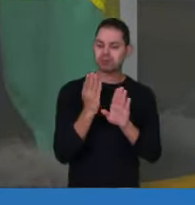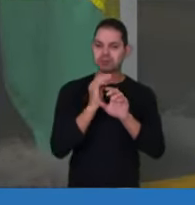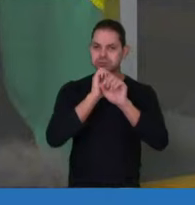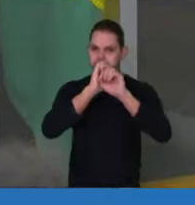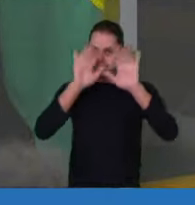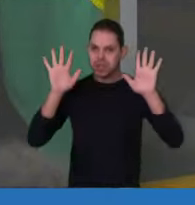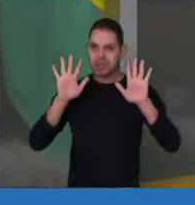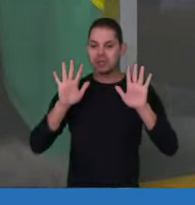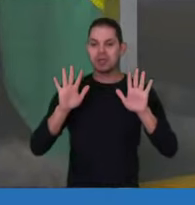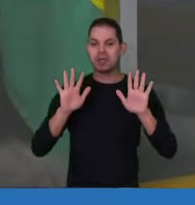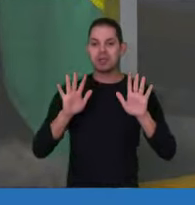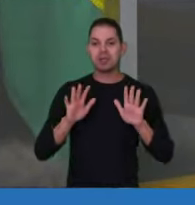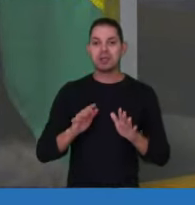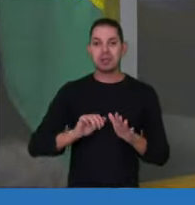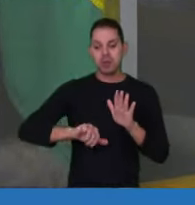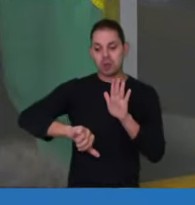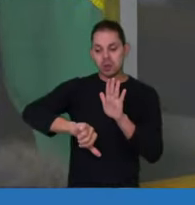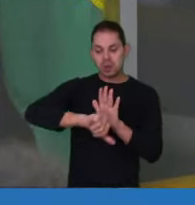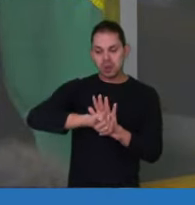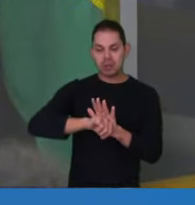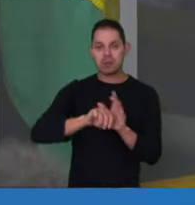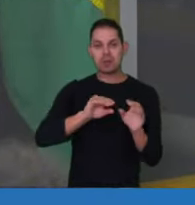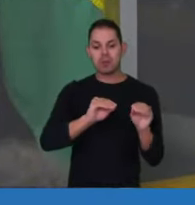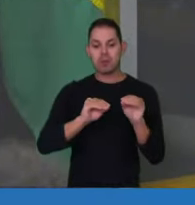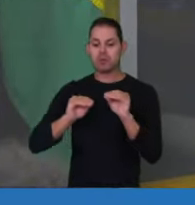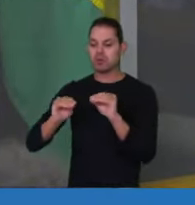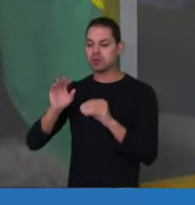medida em que esse crime foi federalizado.